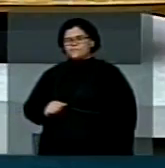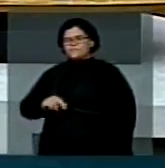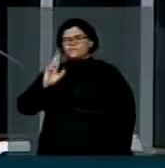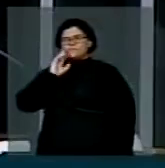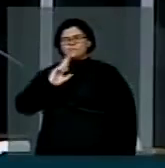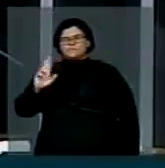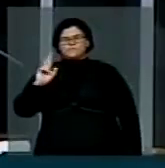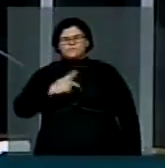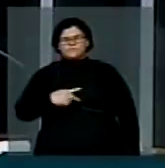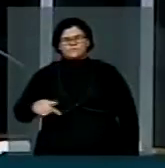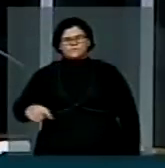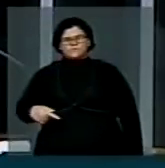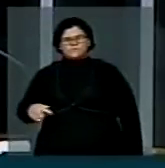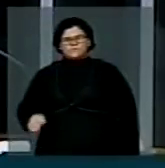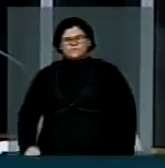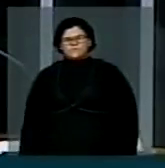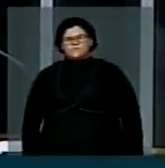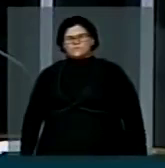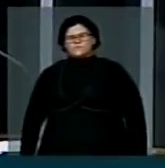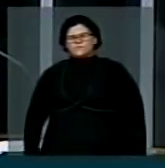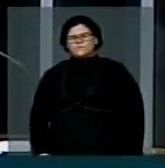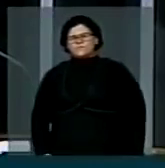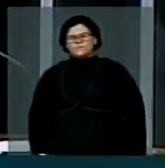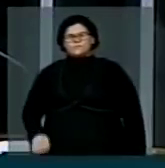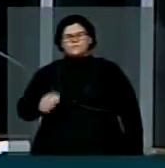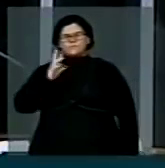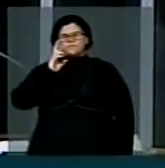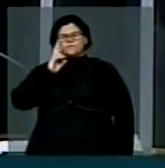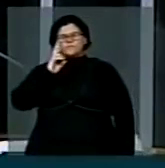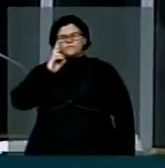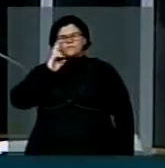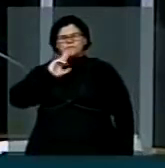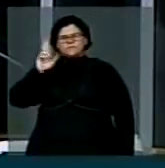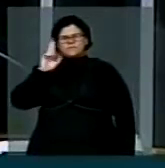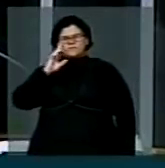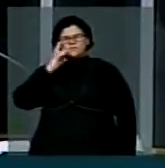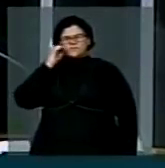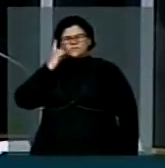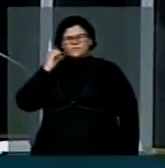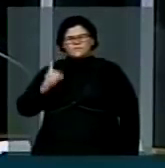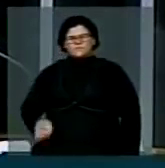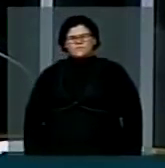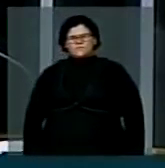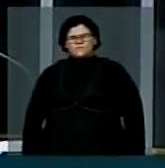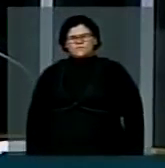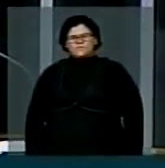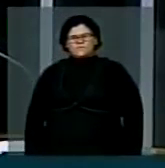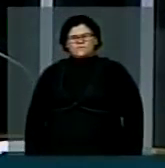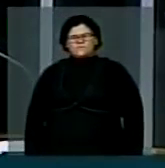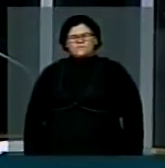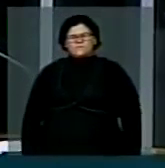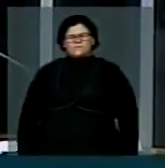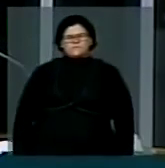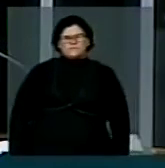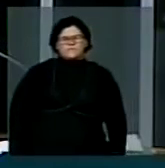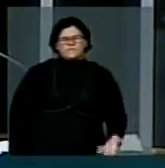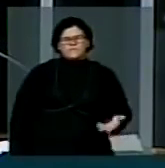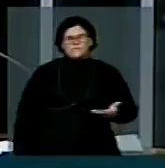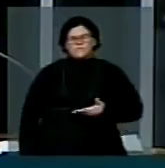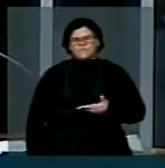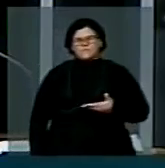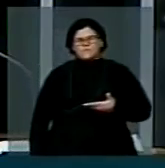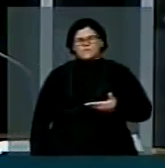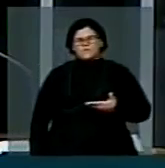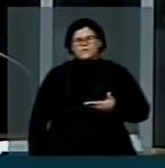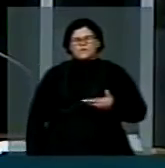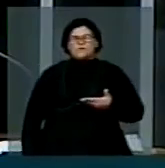Senhor presidente, deputado Inocêncio Oliveira, senhoras deputadas, senhores deputados, senhor presidente, eu gostaria de registrar a presença no